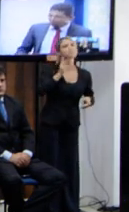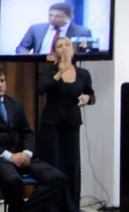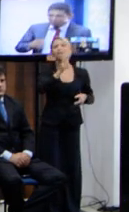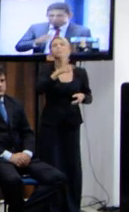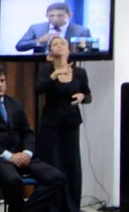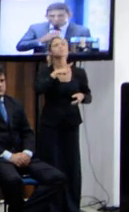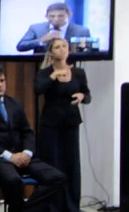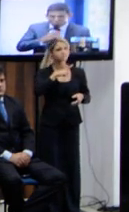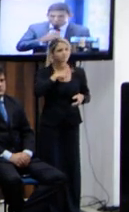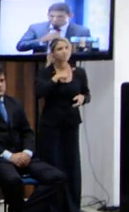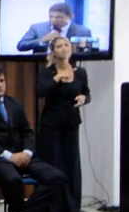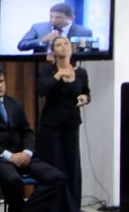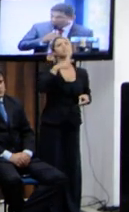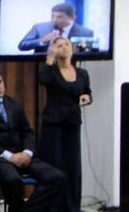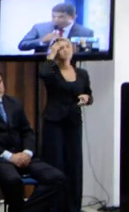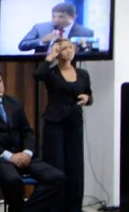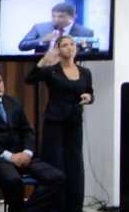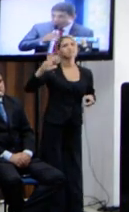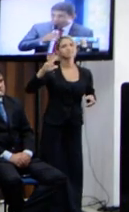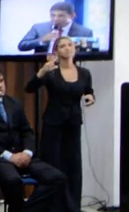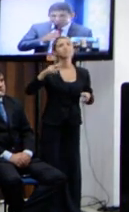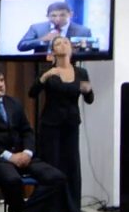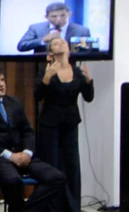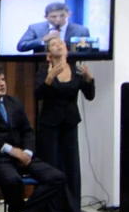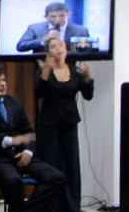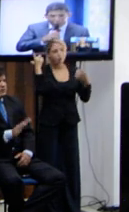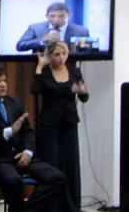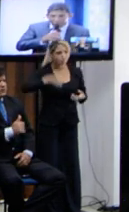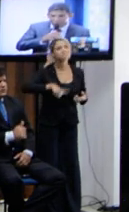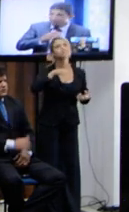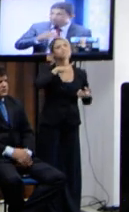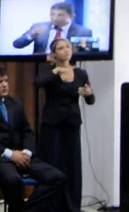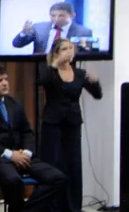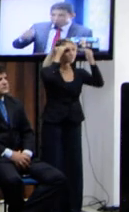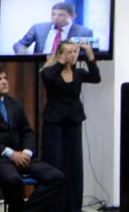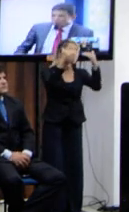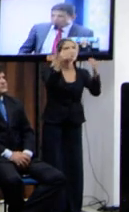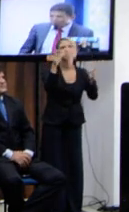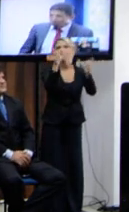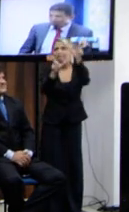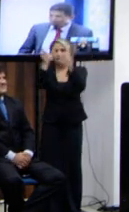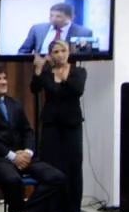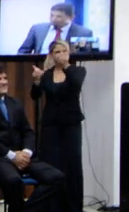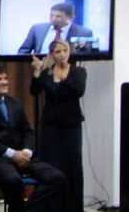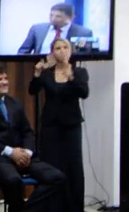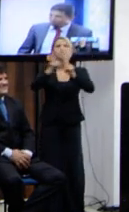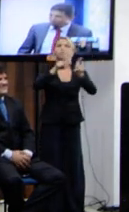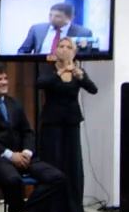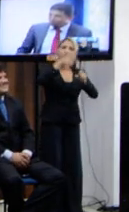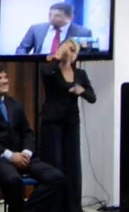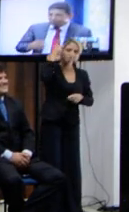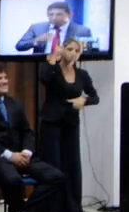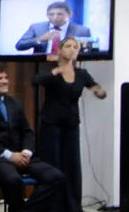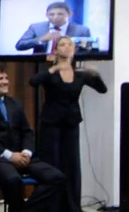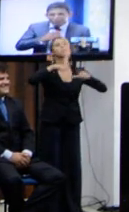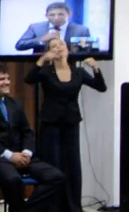sabedoria. Conseguiu conquistar o respeito e o carinho dos vereadores, dos funcionários dessa casa também.